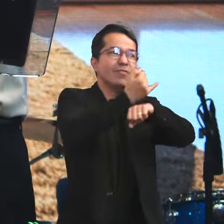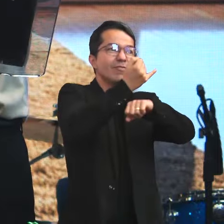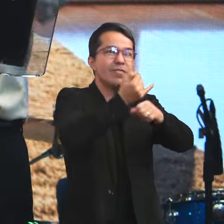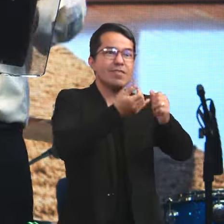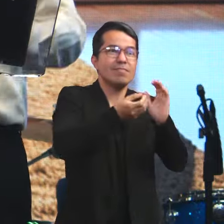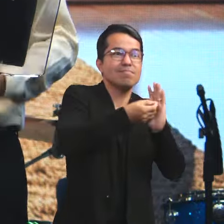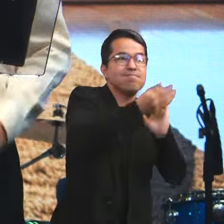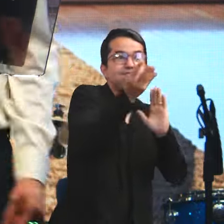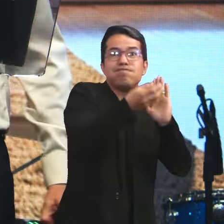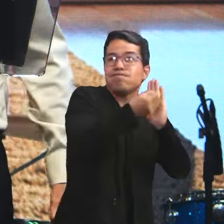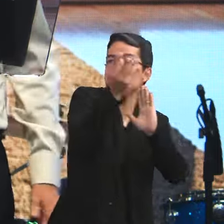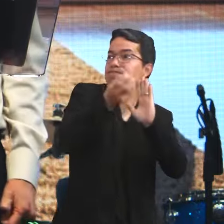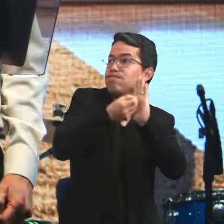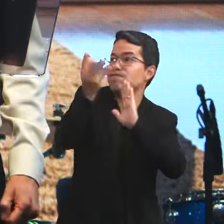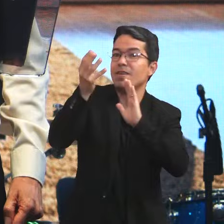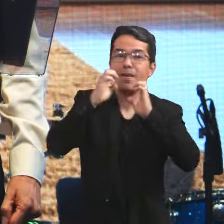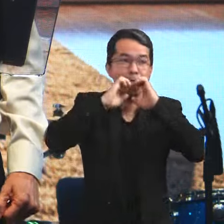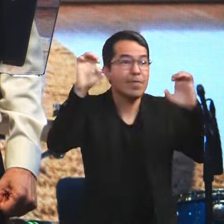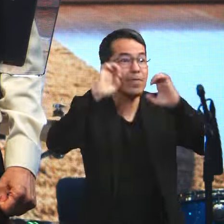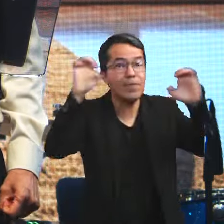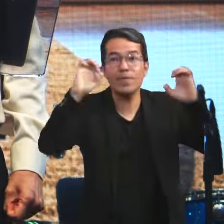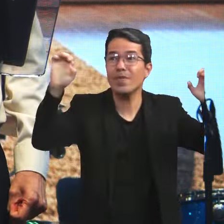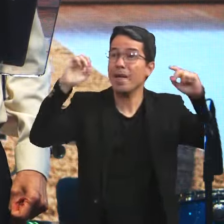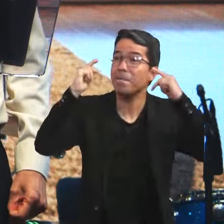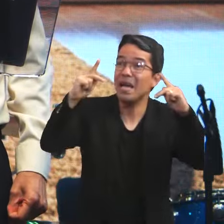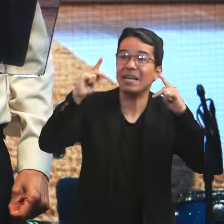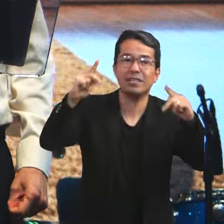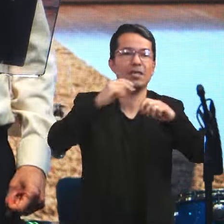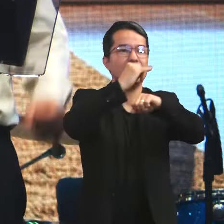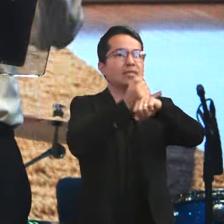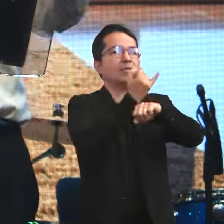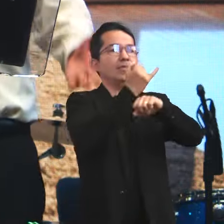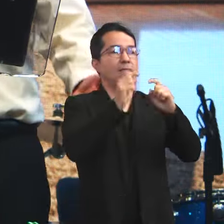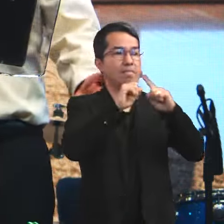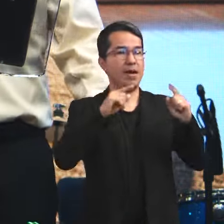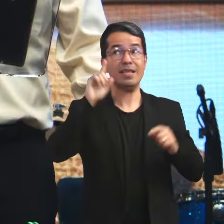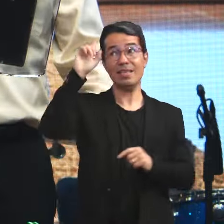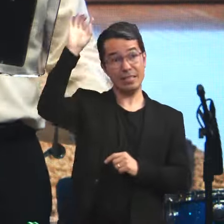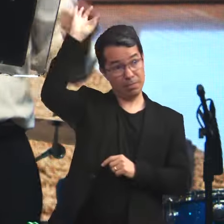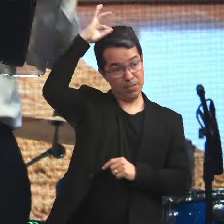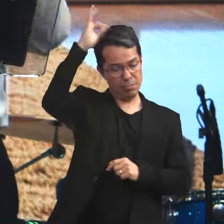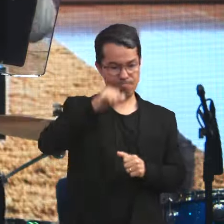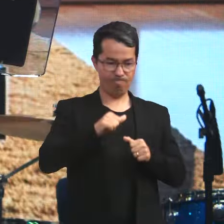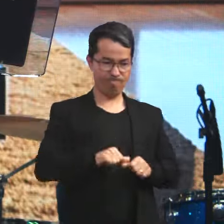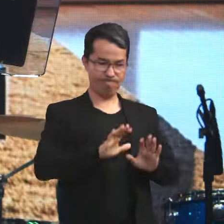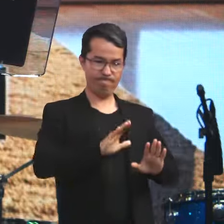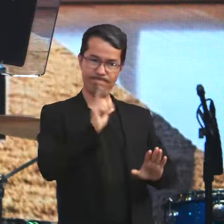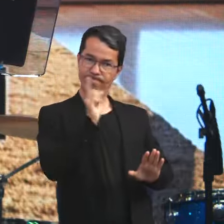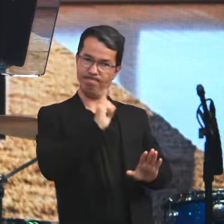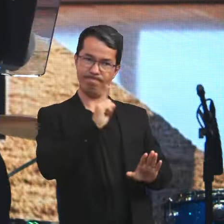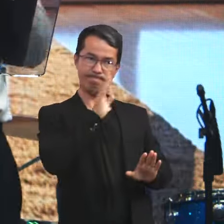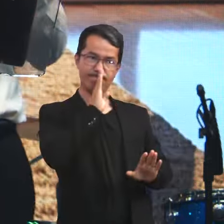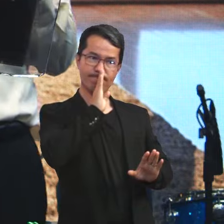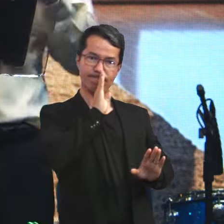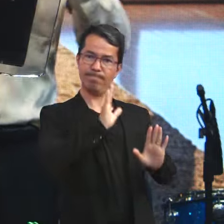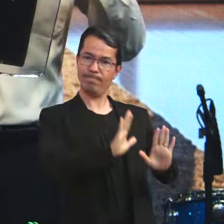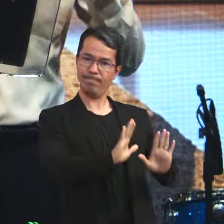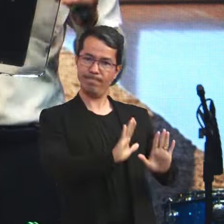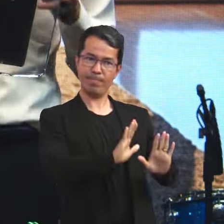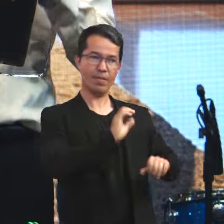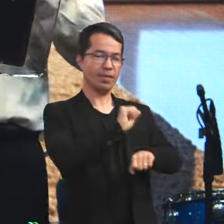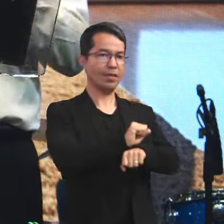ev em Jerusalém de compartilhar do evangelho em Jerusalém hav iG ali já havia igreja